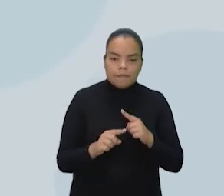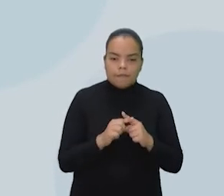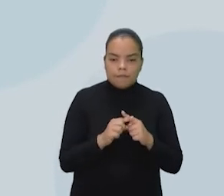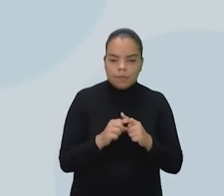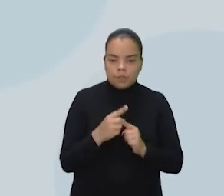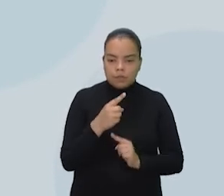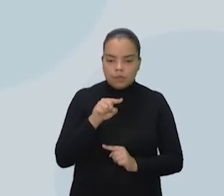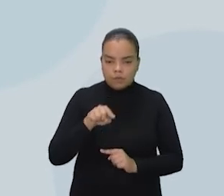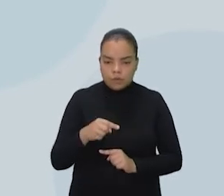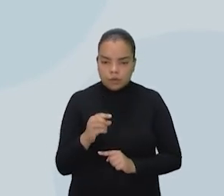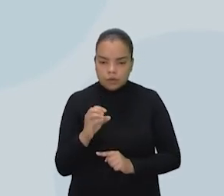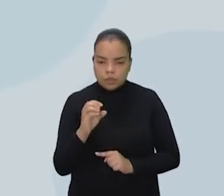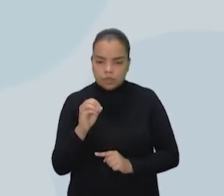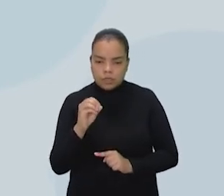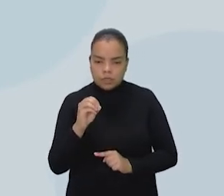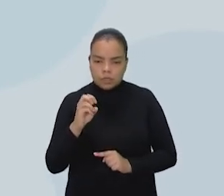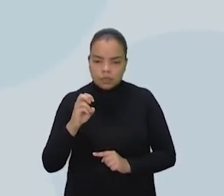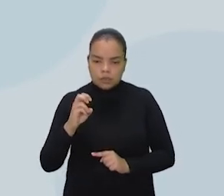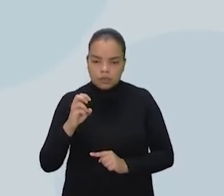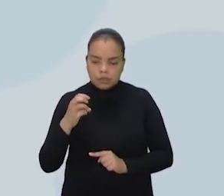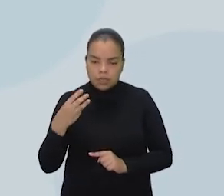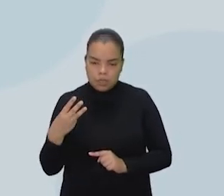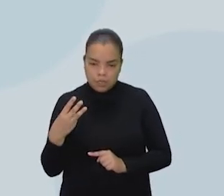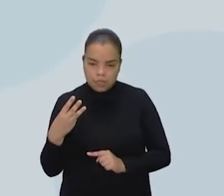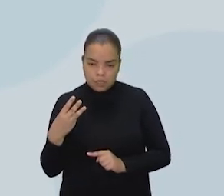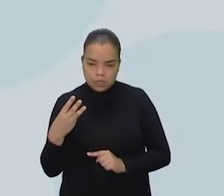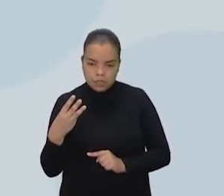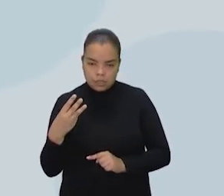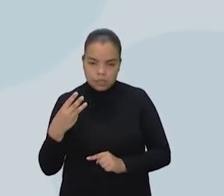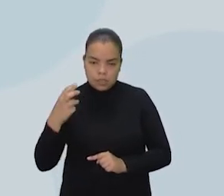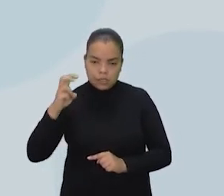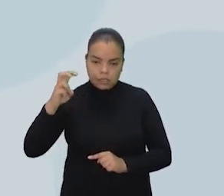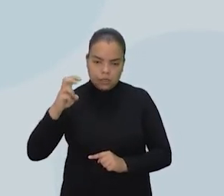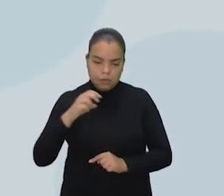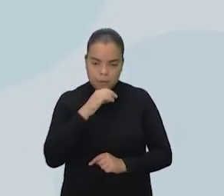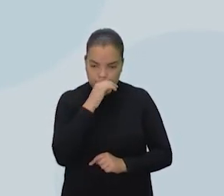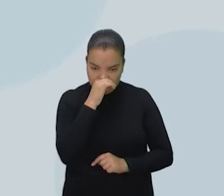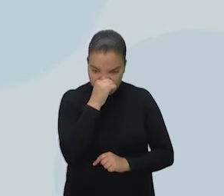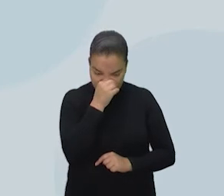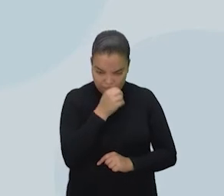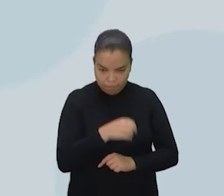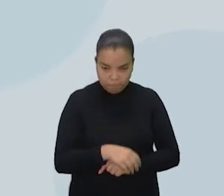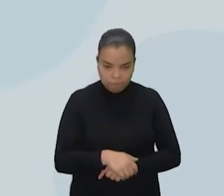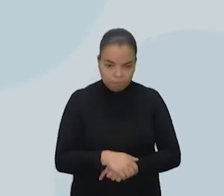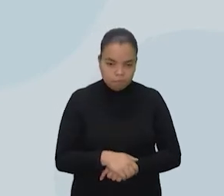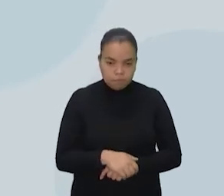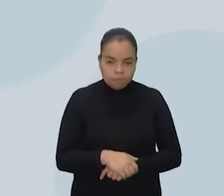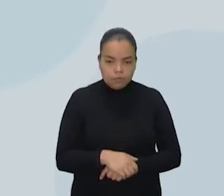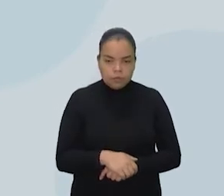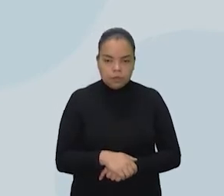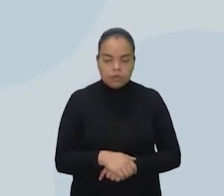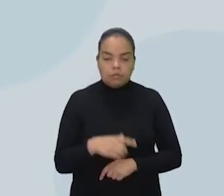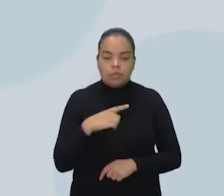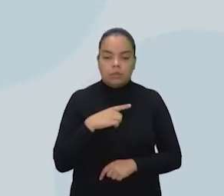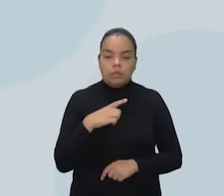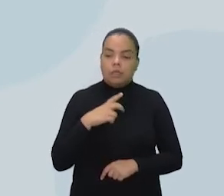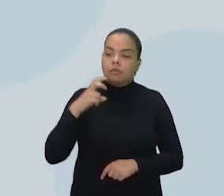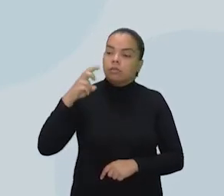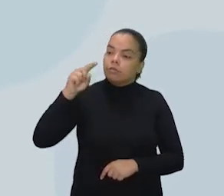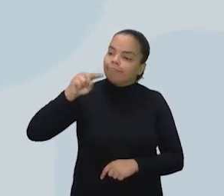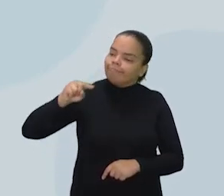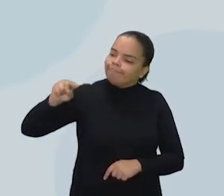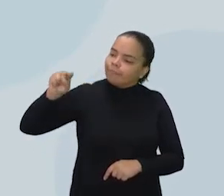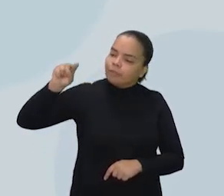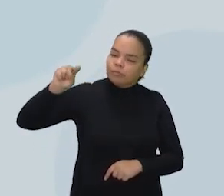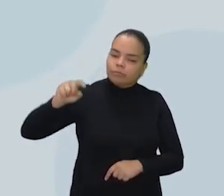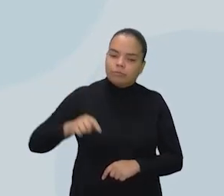fator, vezes ele mesmo, aqui é 3%, 5 vezes. Então, vai aparecer um expoente. Então, isso indica